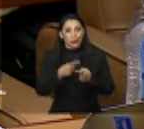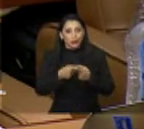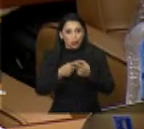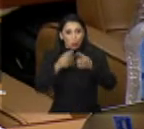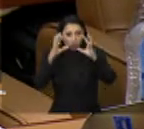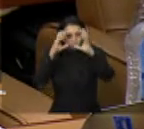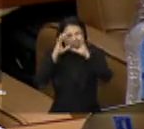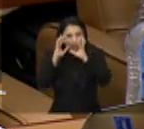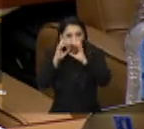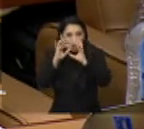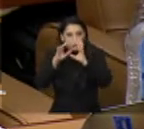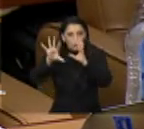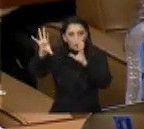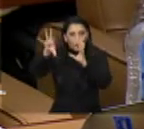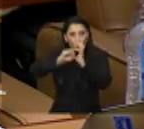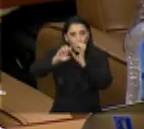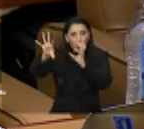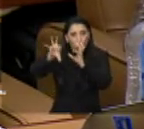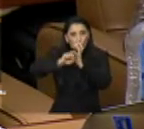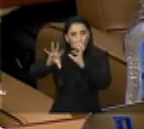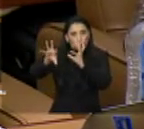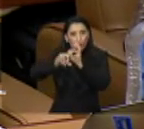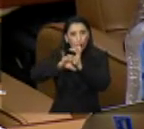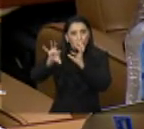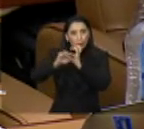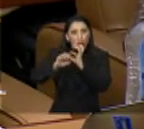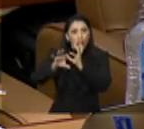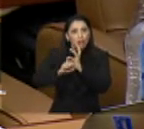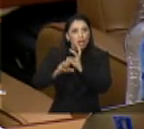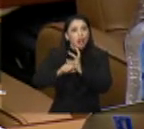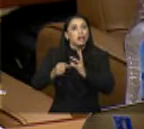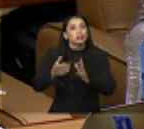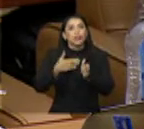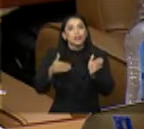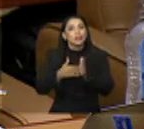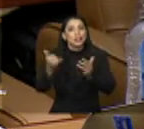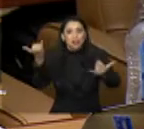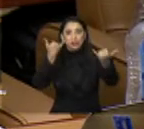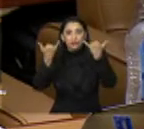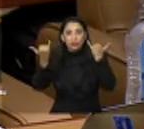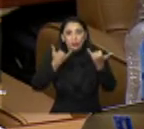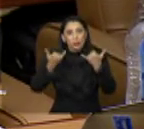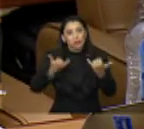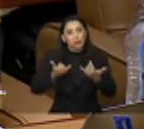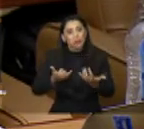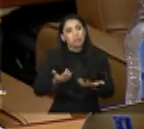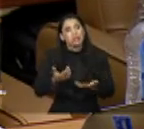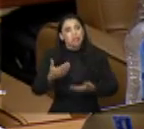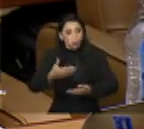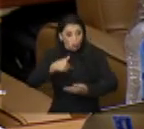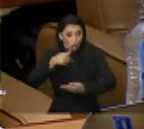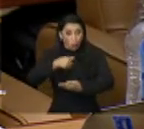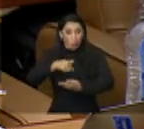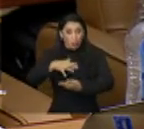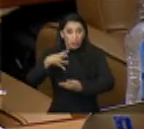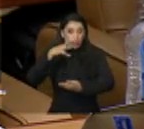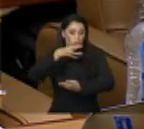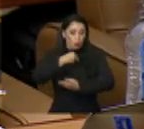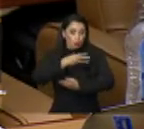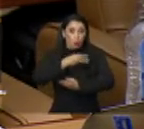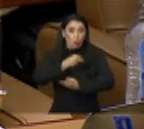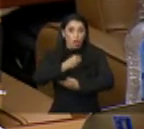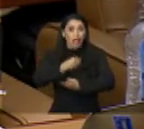todas as informações que eles são transmitidas Este é o momento de se assegurar que a criança receba nutrição